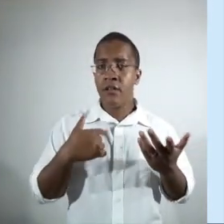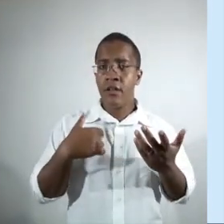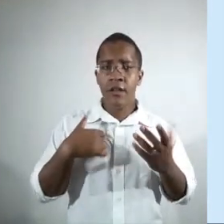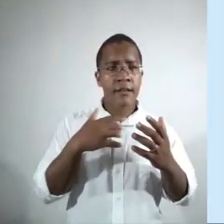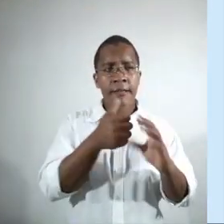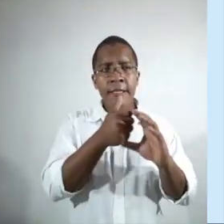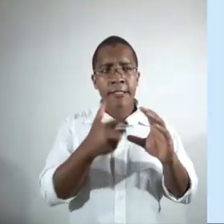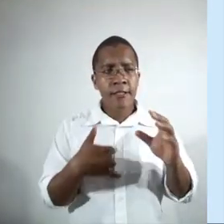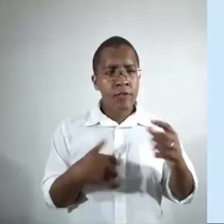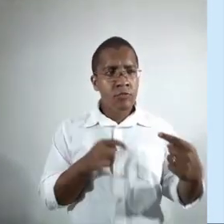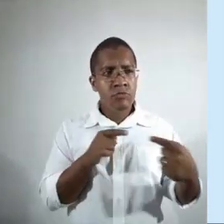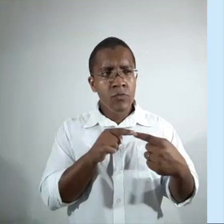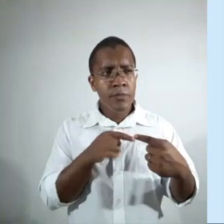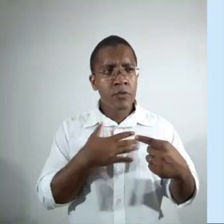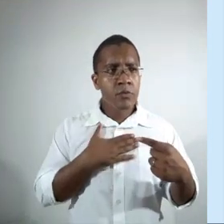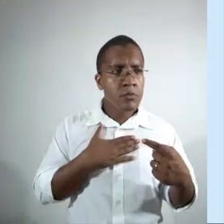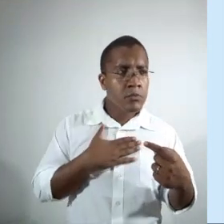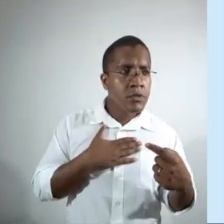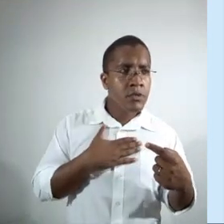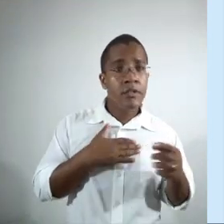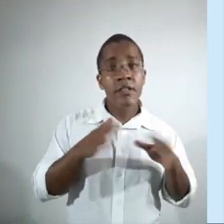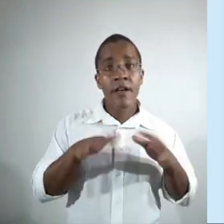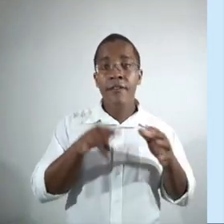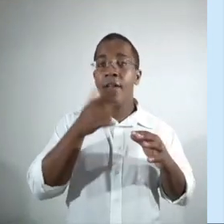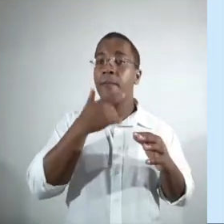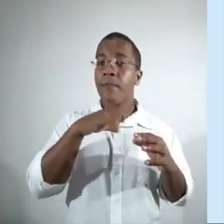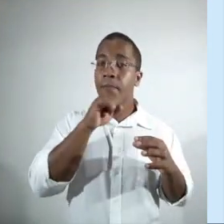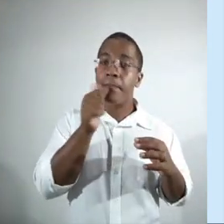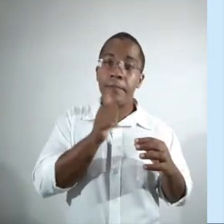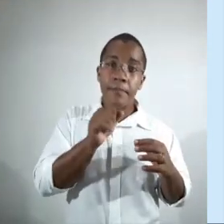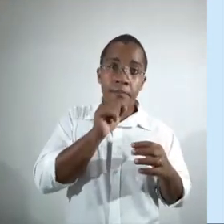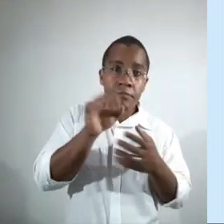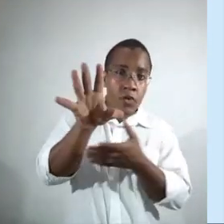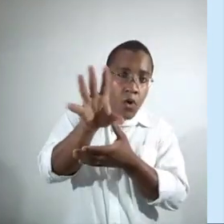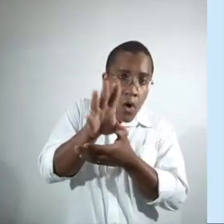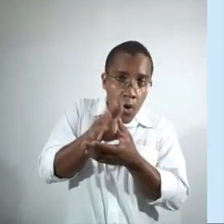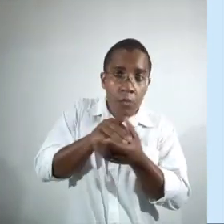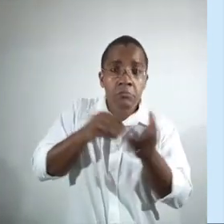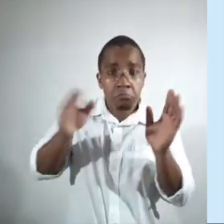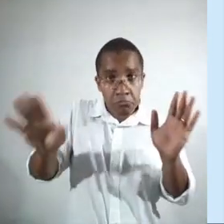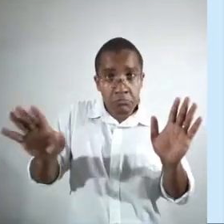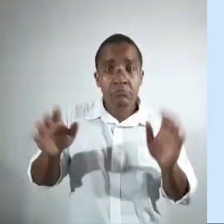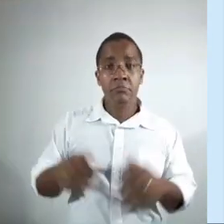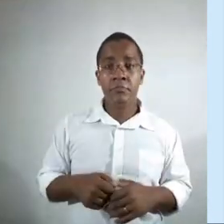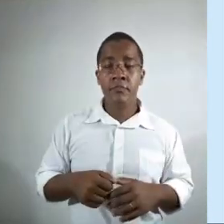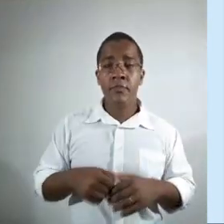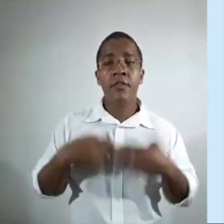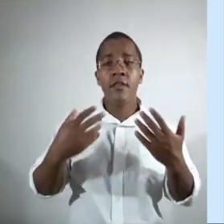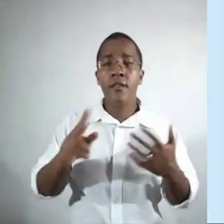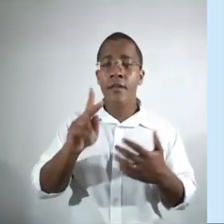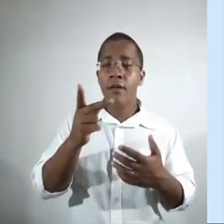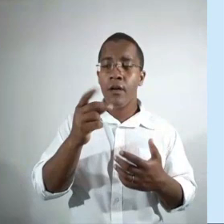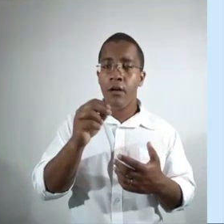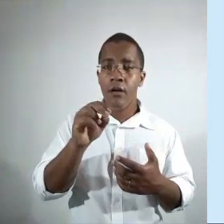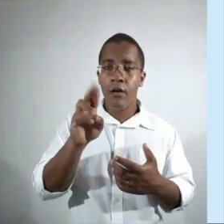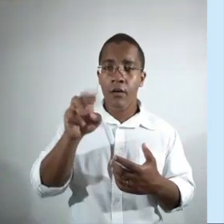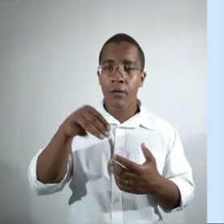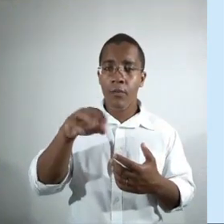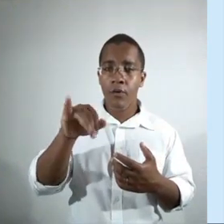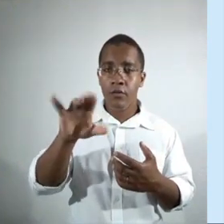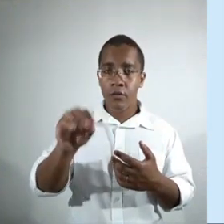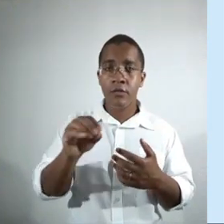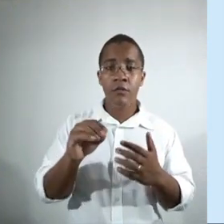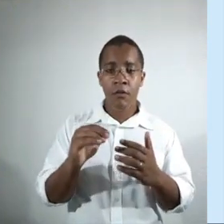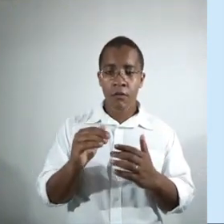se identificar, né? Geralmente projeta a imagem dos pais, né? Então, os hormônios, eles também vão estar em alta e vão fazer com